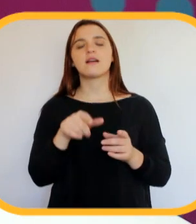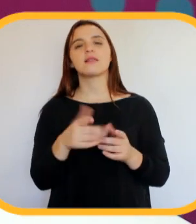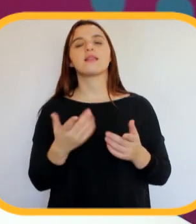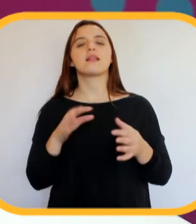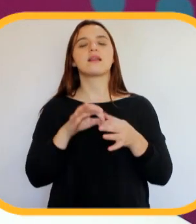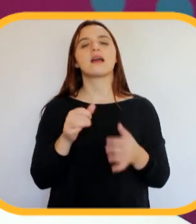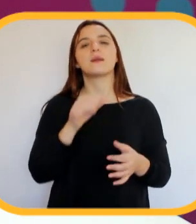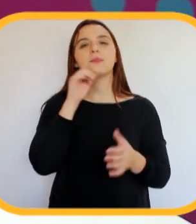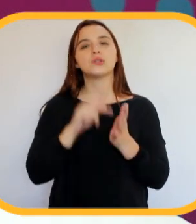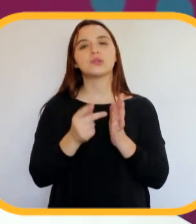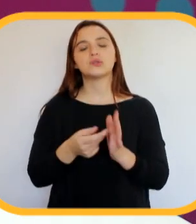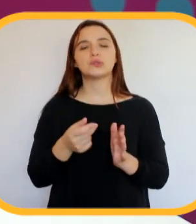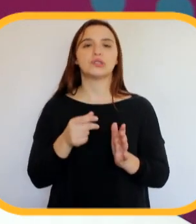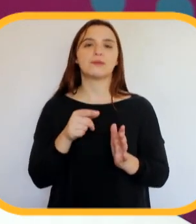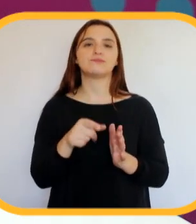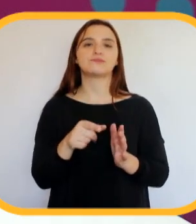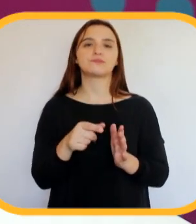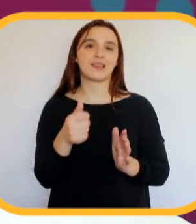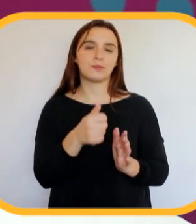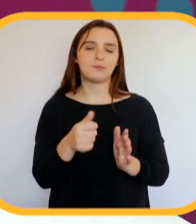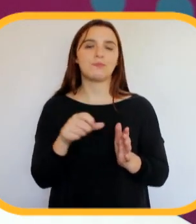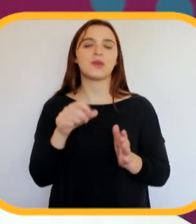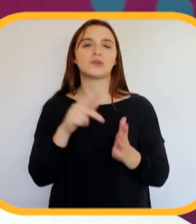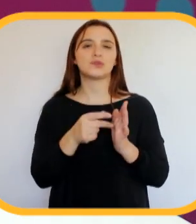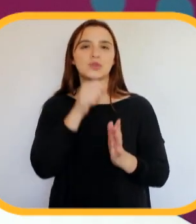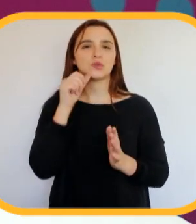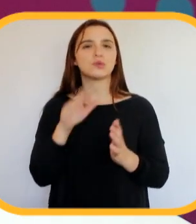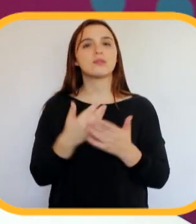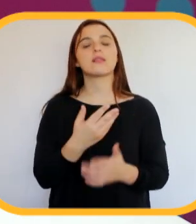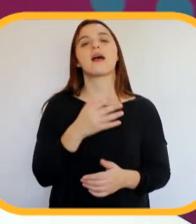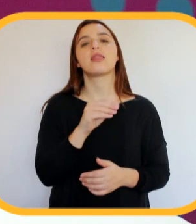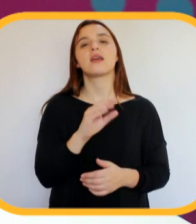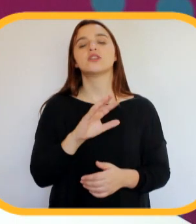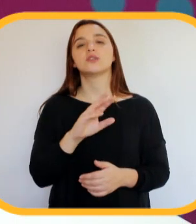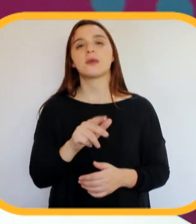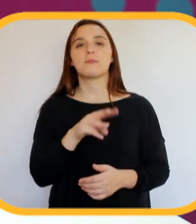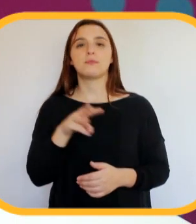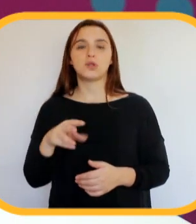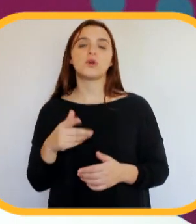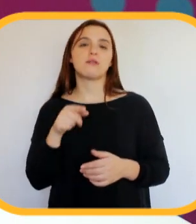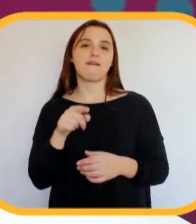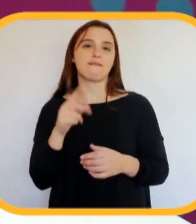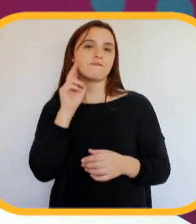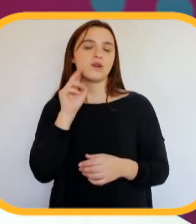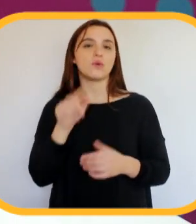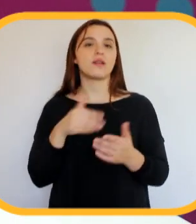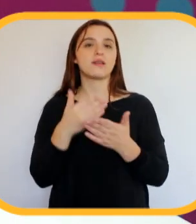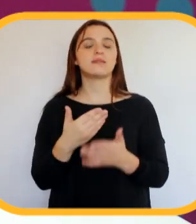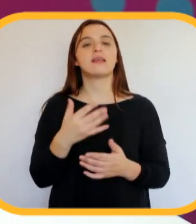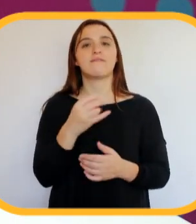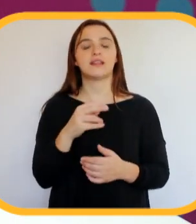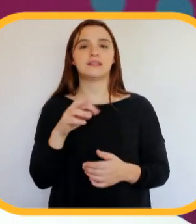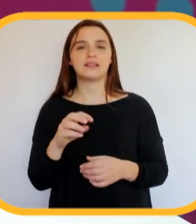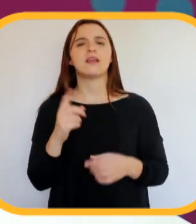da biotecnologia azul valha cerca de 10 mil milhões de euros até ao final da década. Esta vertente tecnológica utiliza organismos